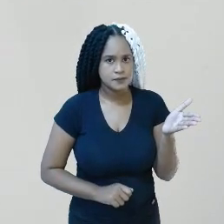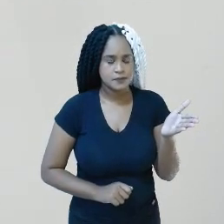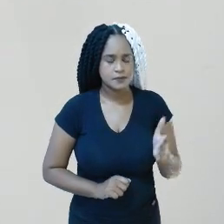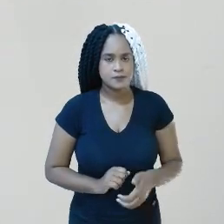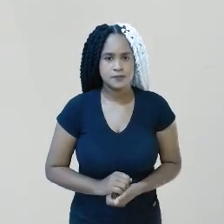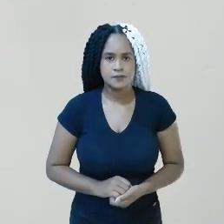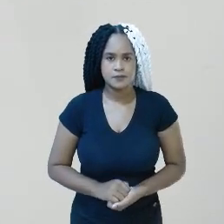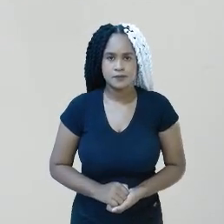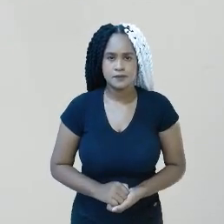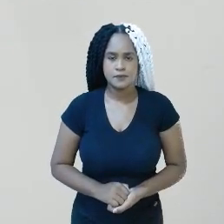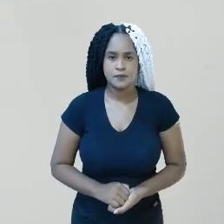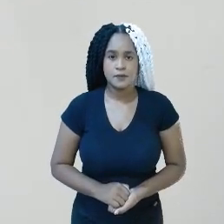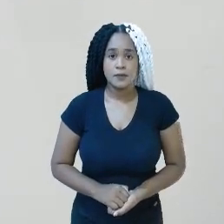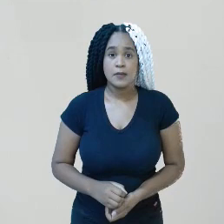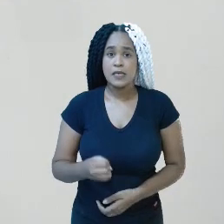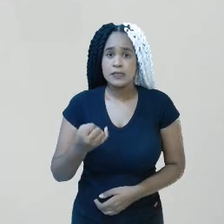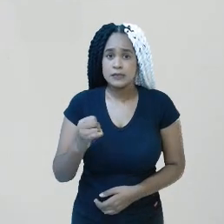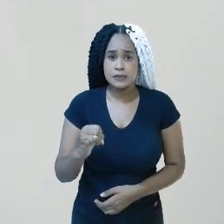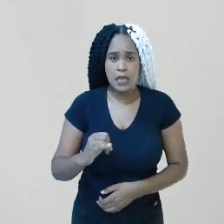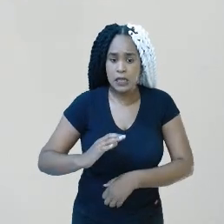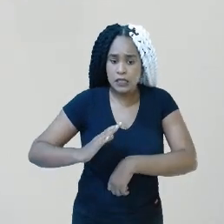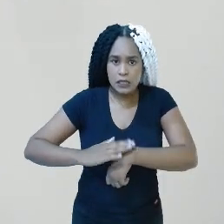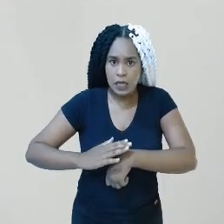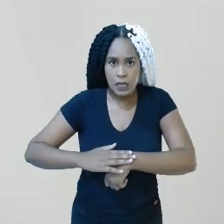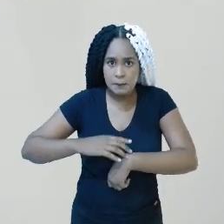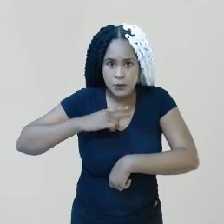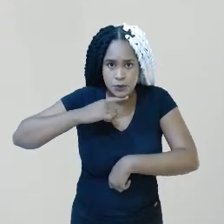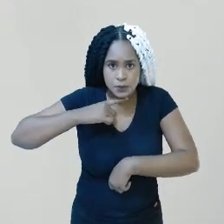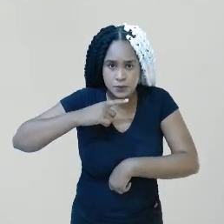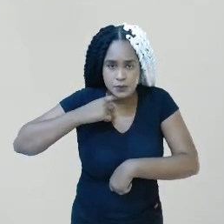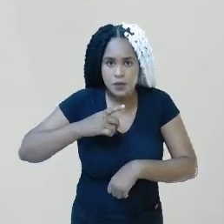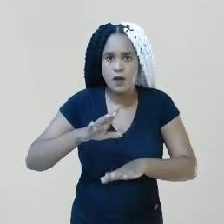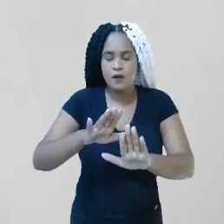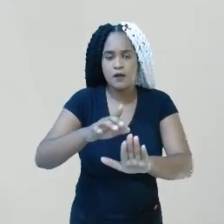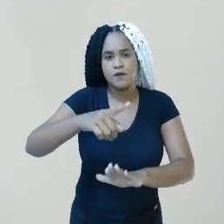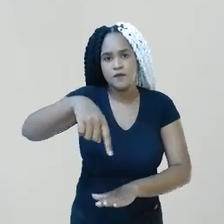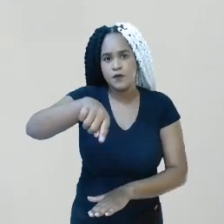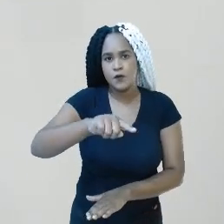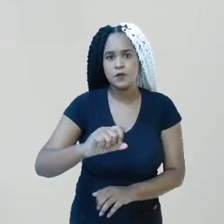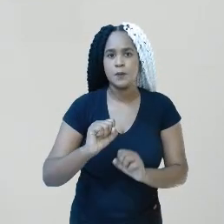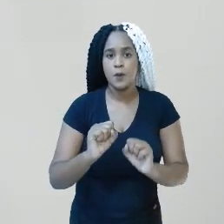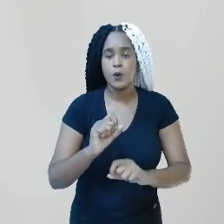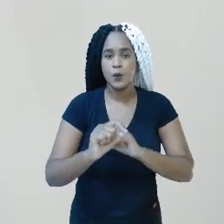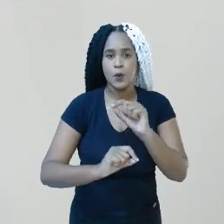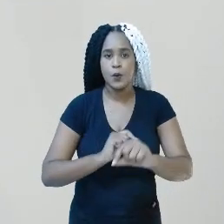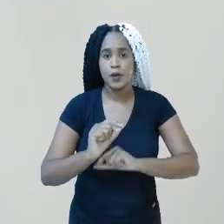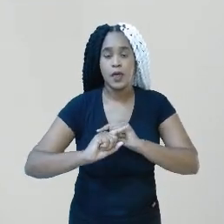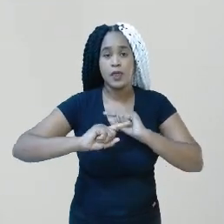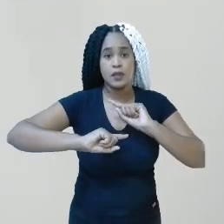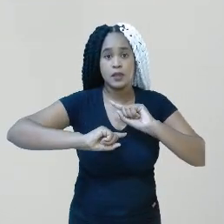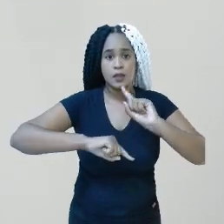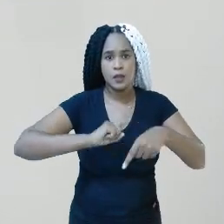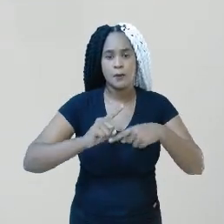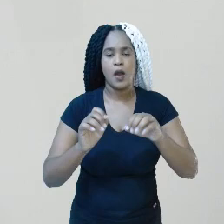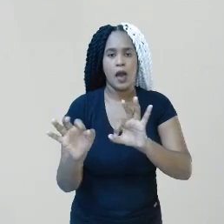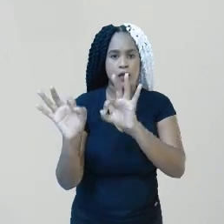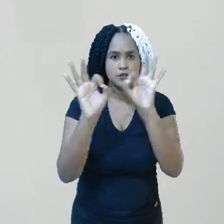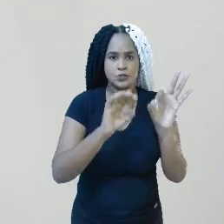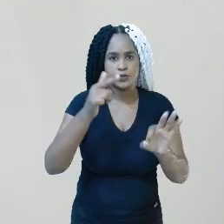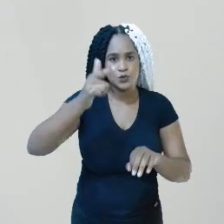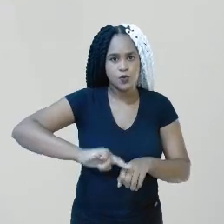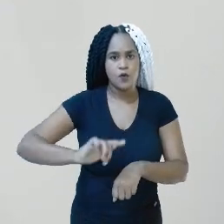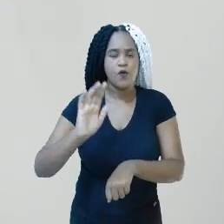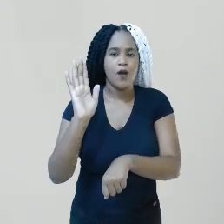vai falar agora. Se você não tiver tempo de anotar essas questões, você pode pegar na reprise, né? Mais tarde, tem a reprise da nossa aula à tarde,